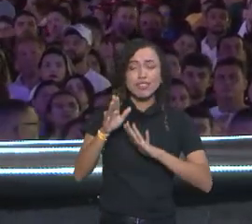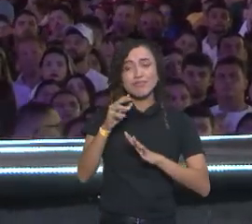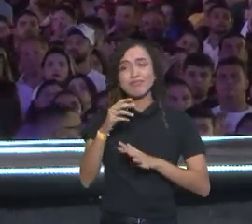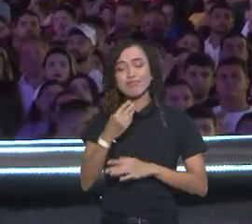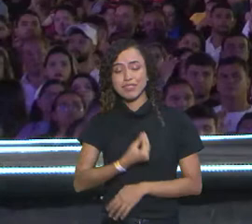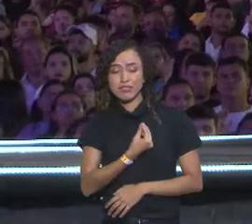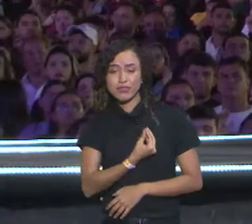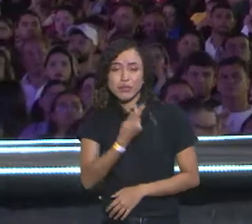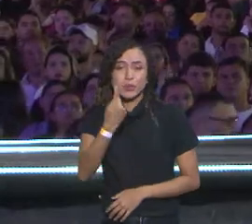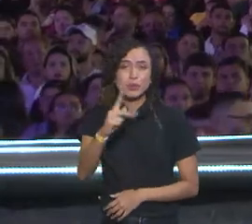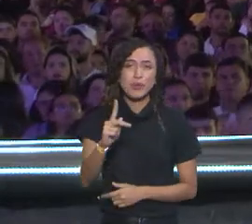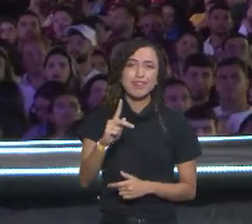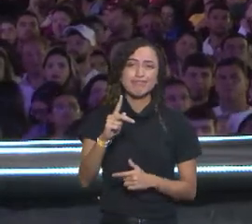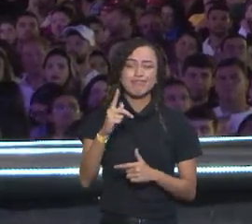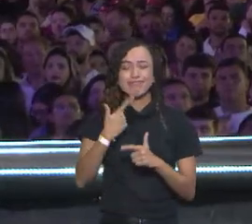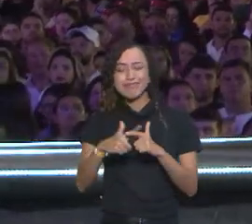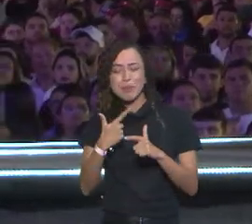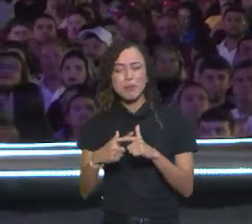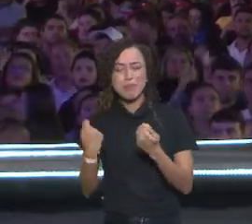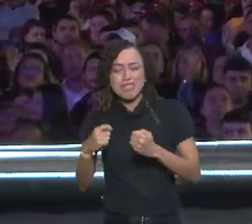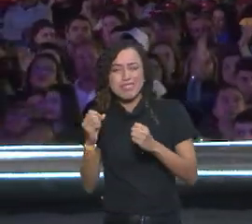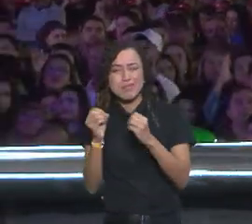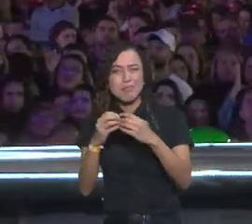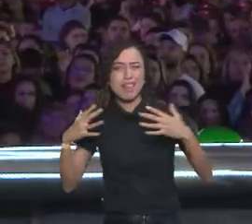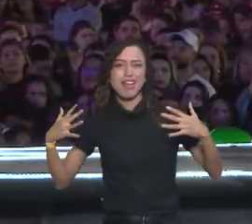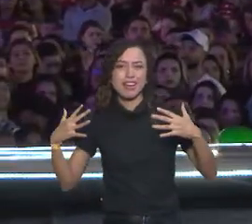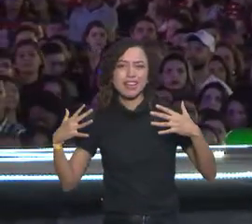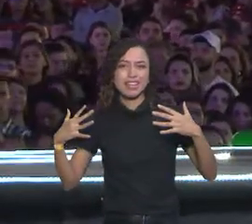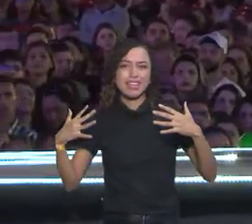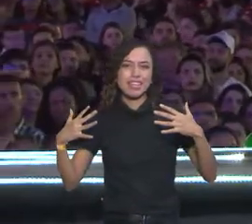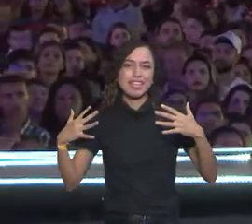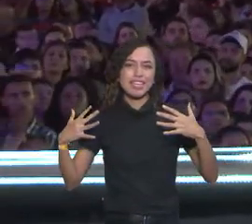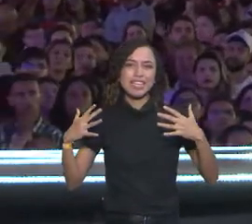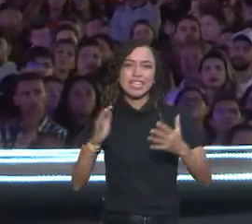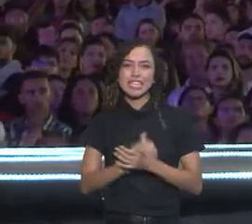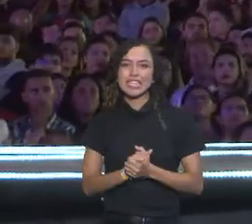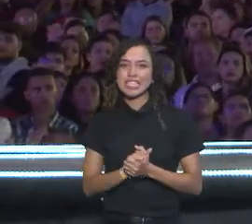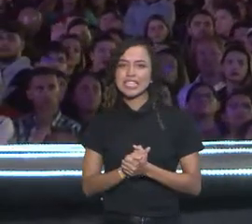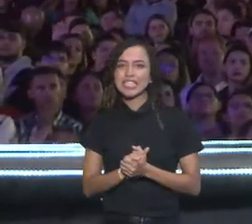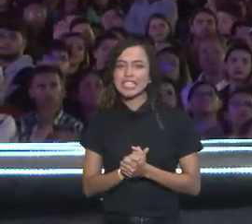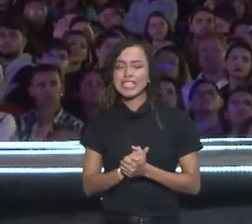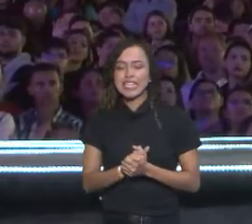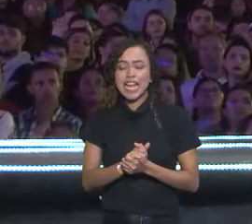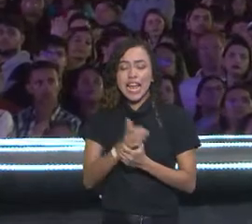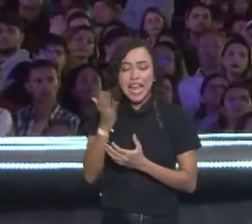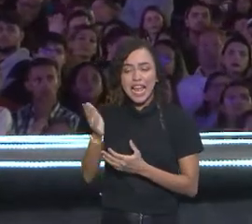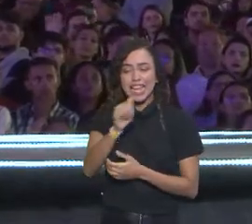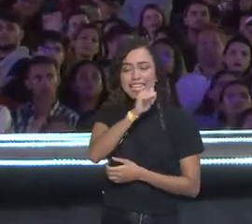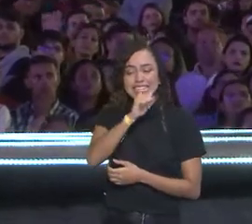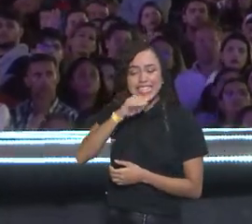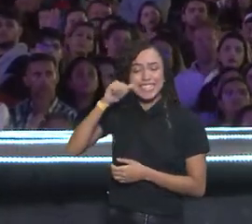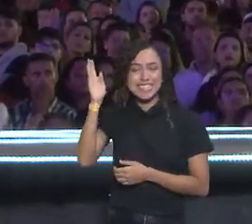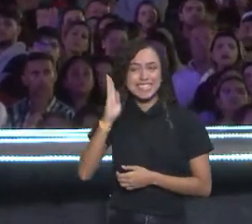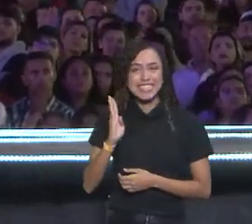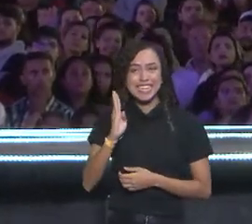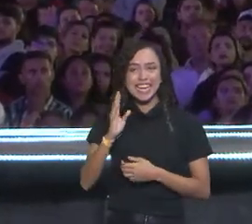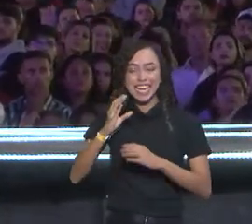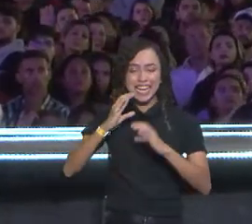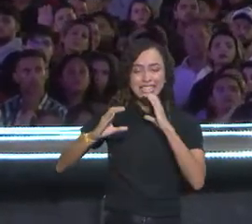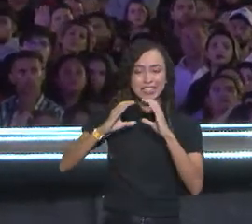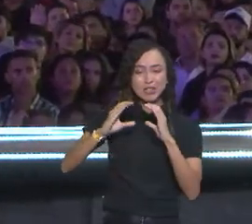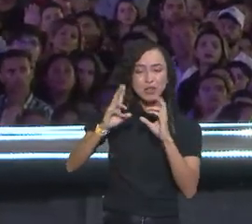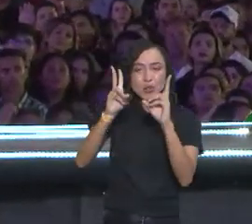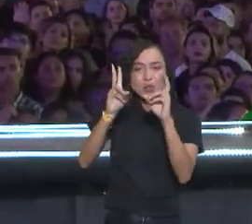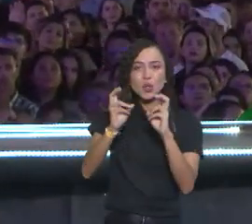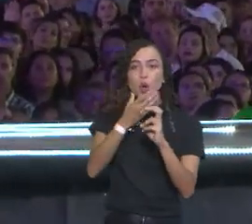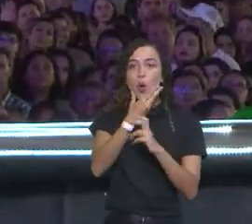uma situação em que você precisa de um Milagre Aline cantou uma música aqui que fala de que um homem foi chamado de